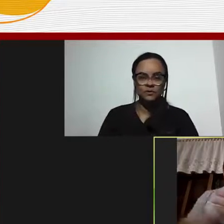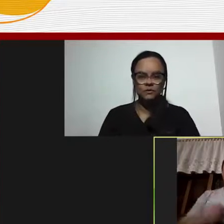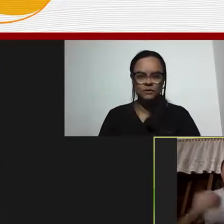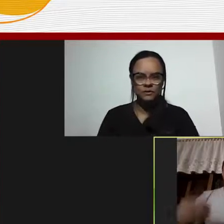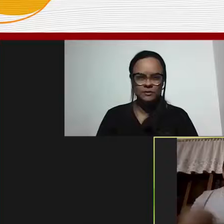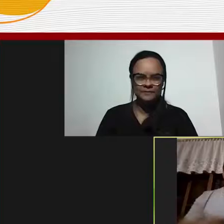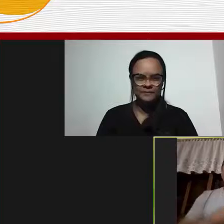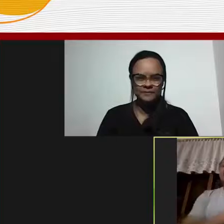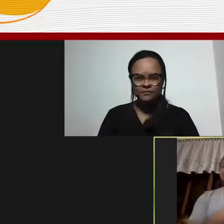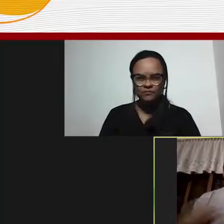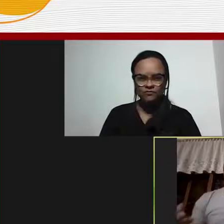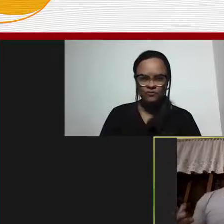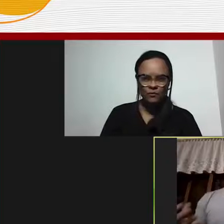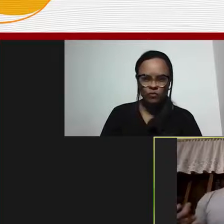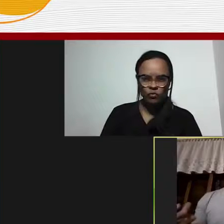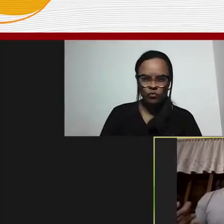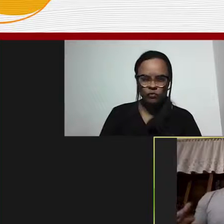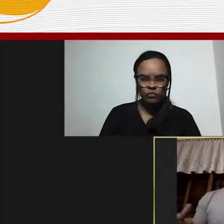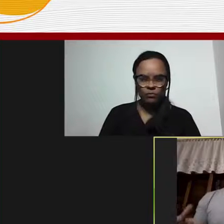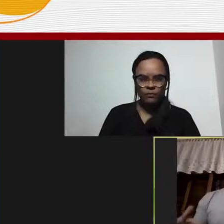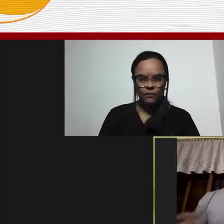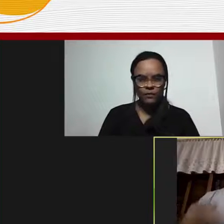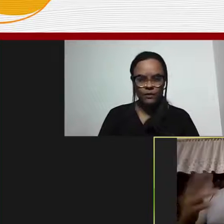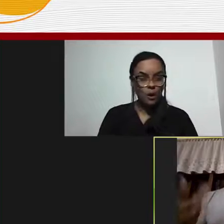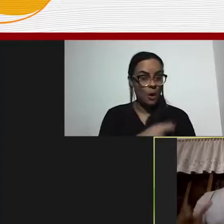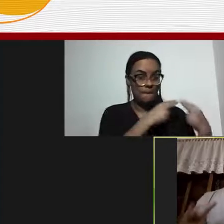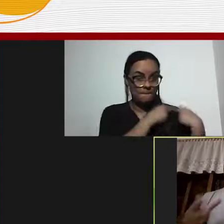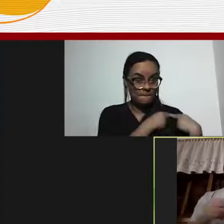para eles para tirar a responsabilidade de